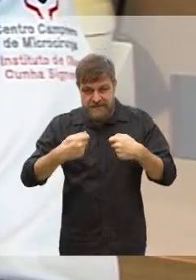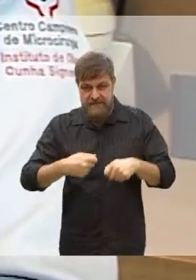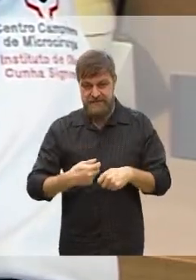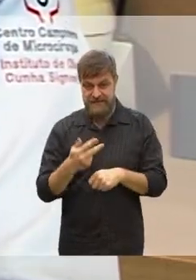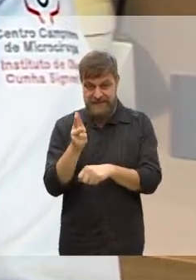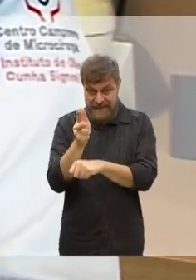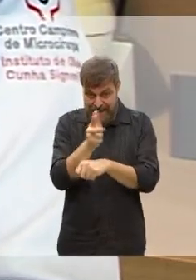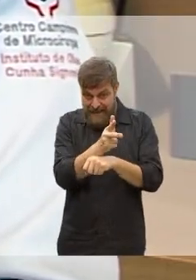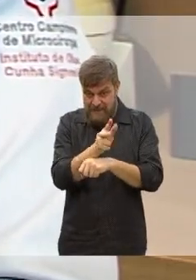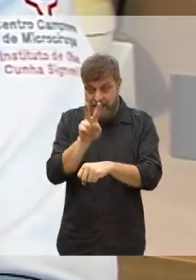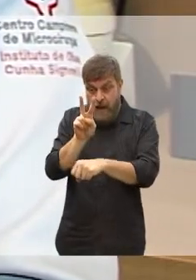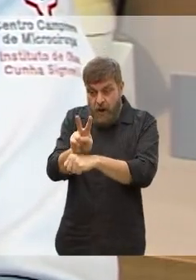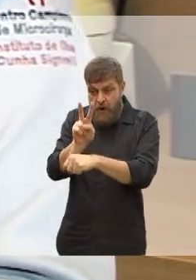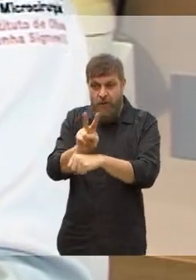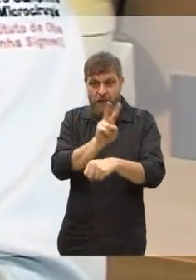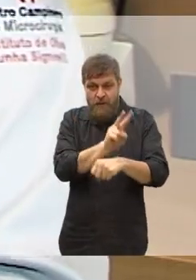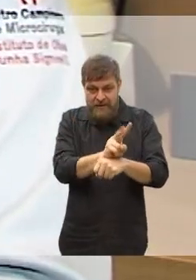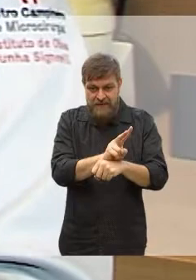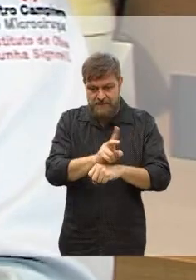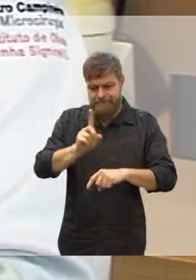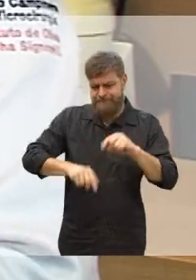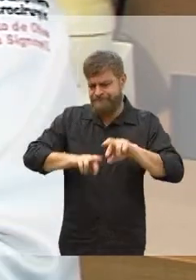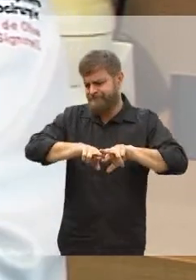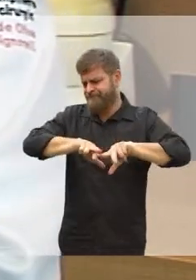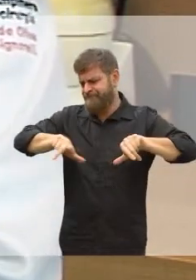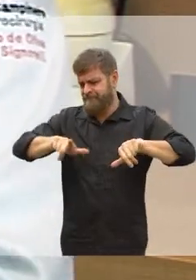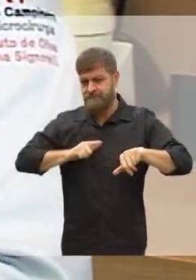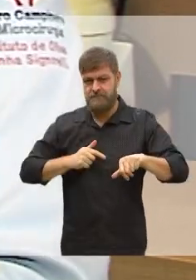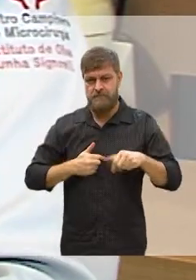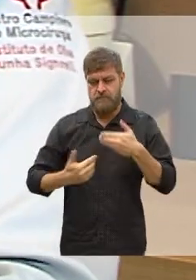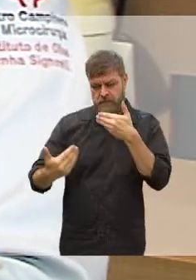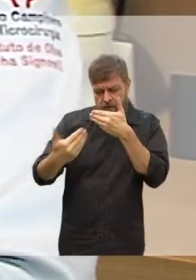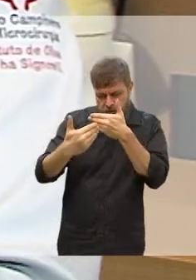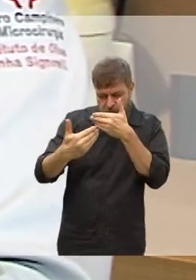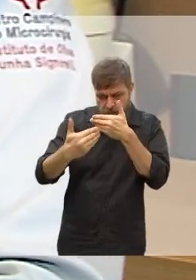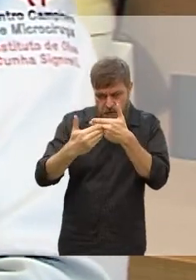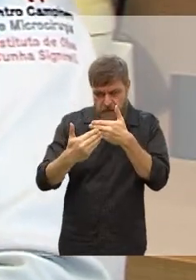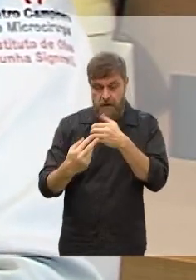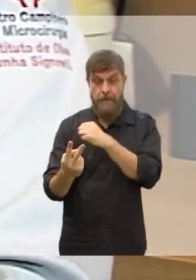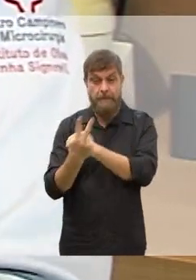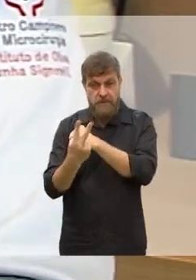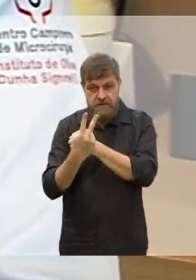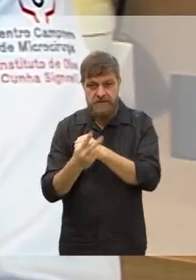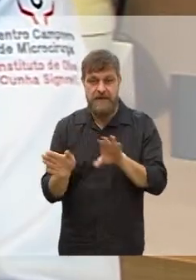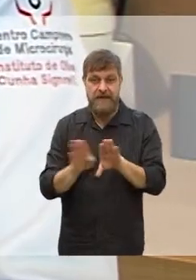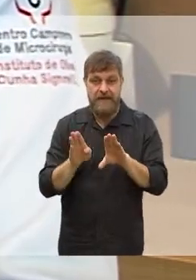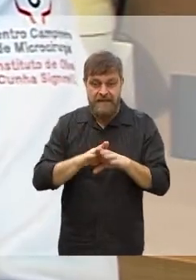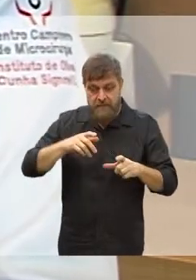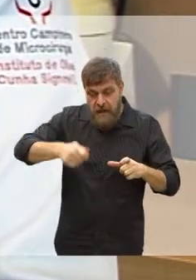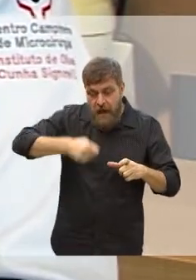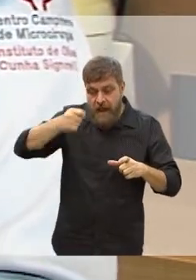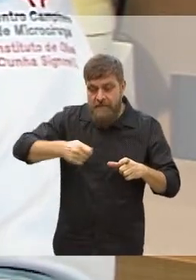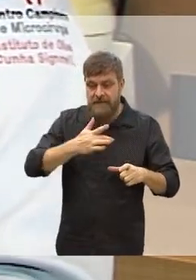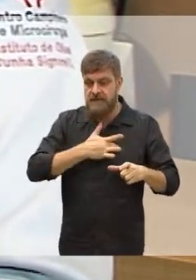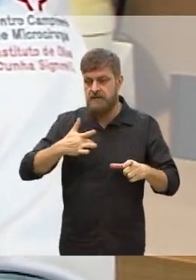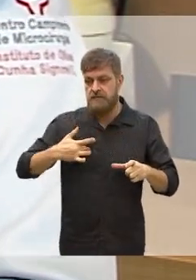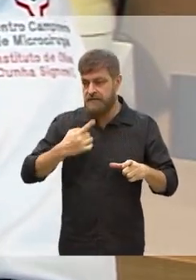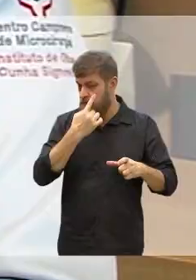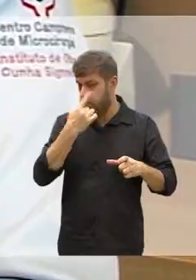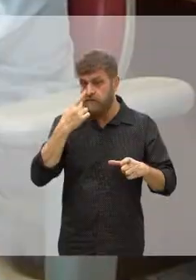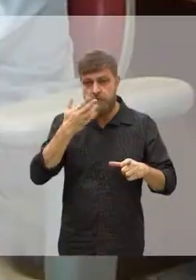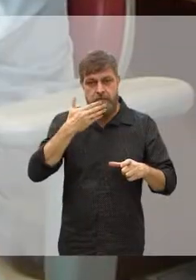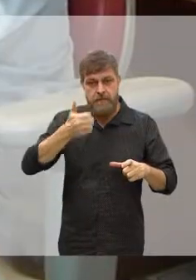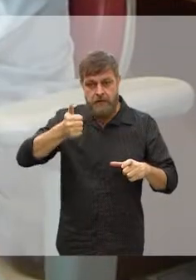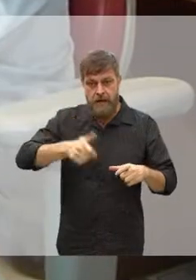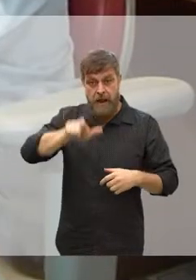nossa câmera de várias formas, com o uso de proteção, com filtros e com alimentação saudável. Algumas pessoas